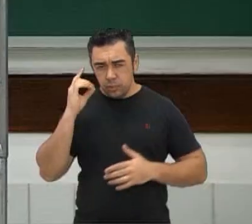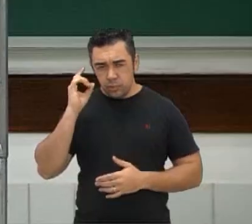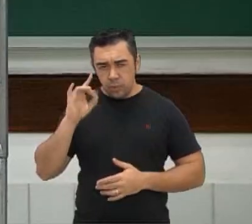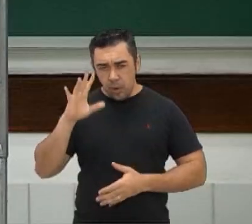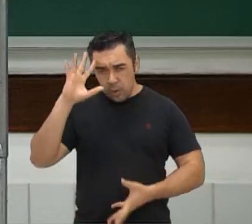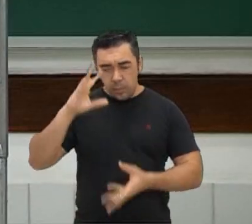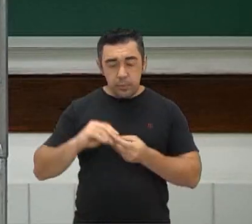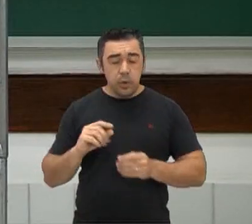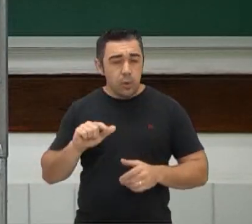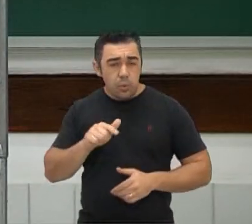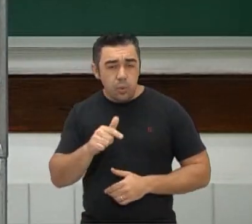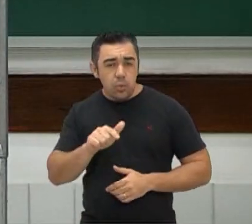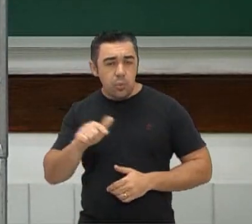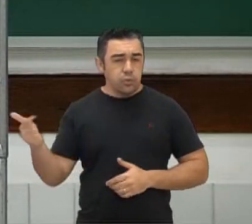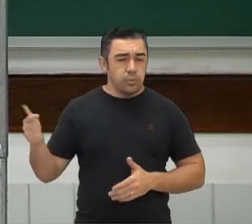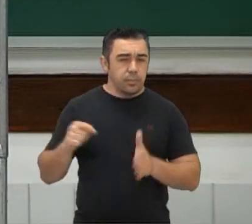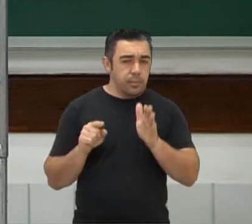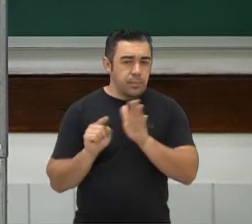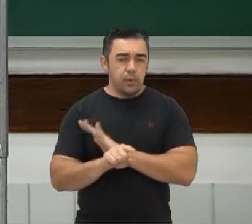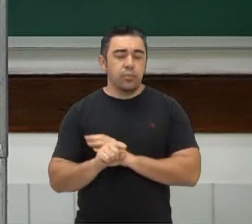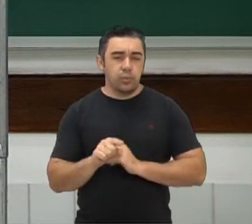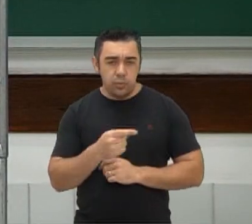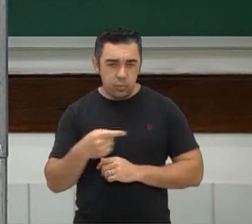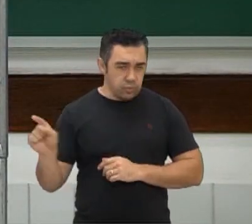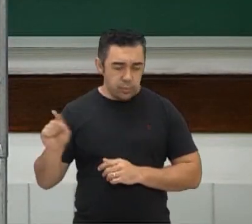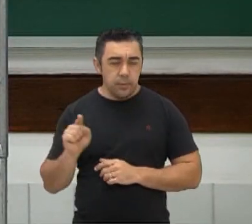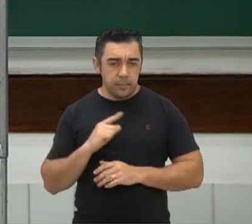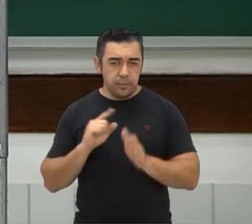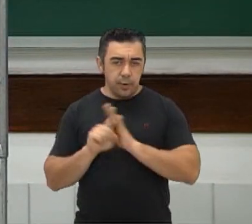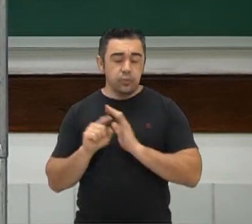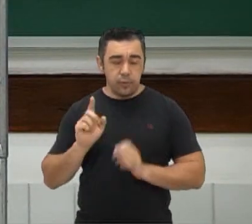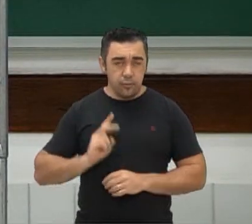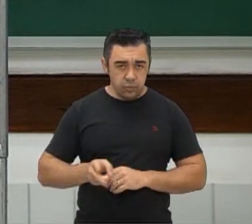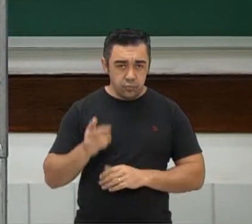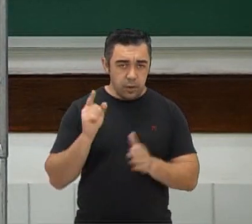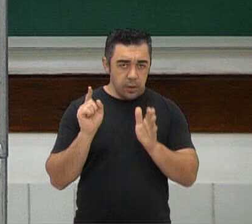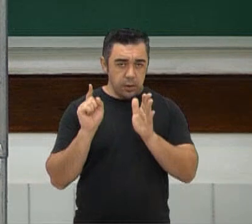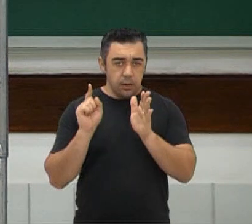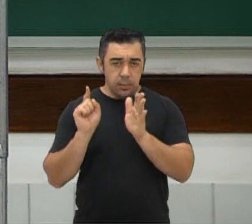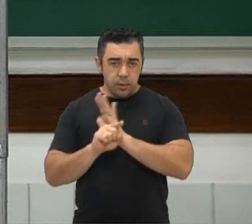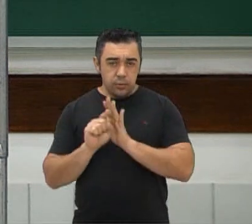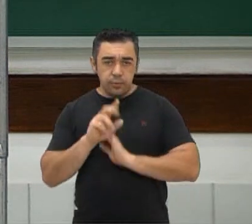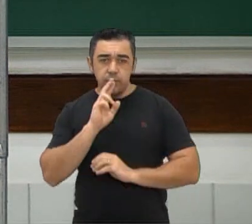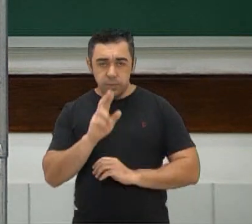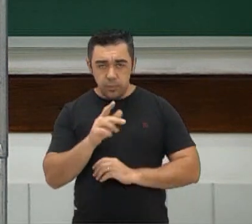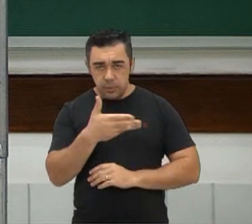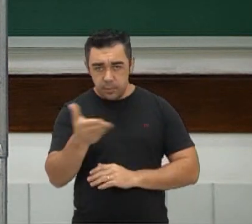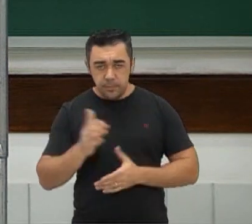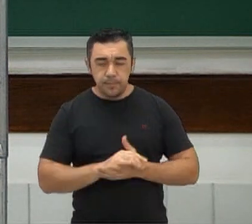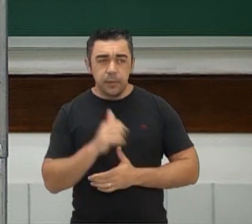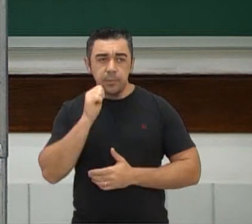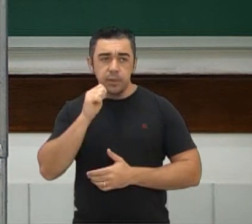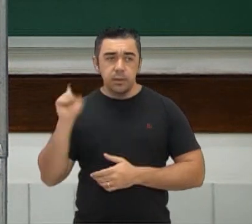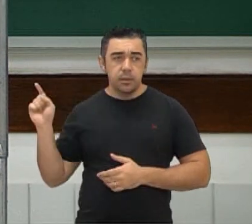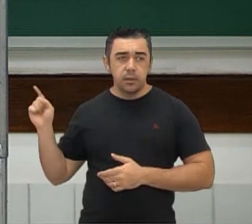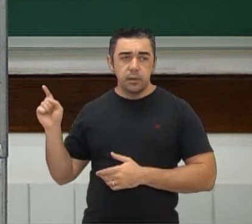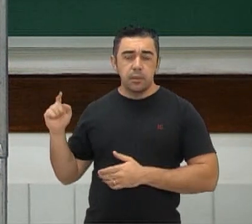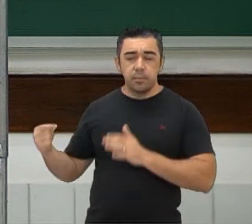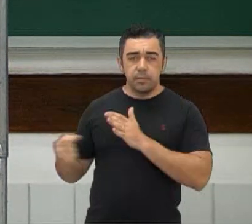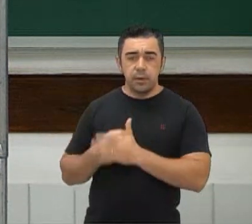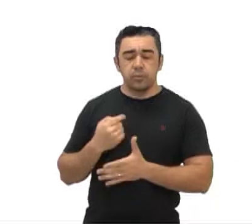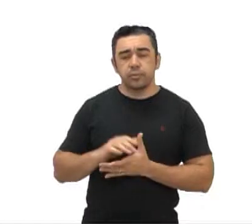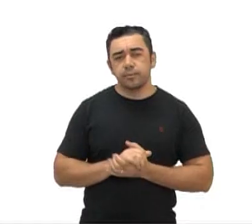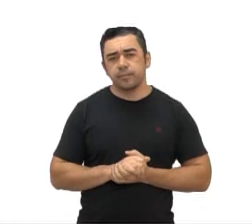última perguntinha de aluno de hoje. Nas próximas aulas eu ainda vou responder, tudo bem? Então aqui, quem perguntou para mim foi a Cauane, lá de